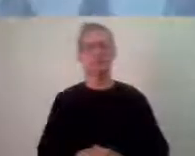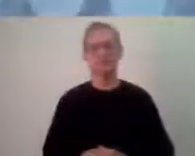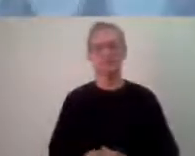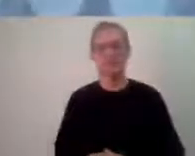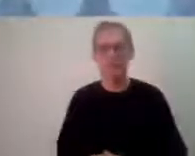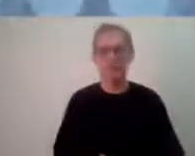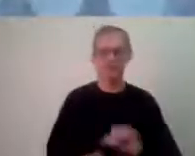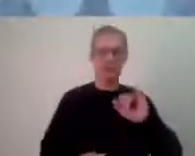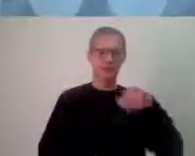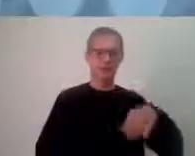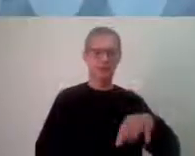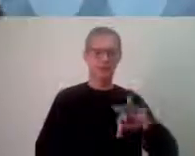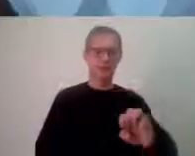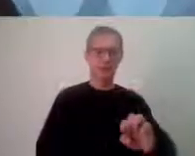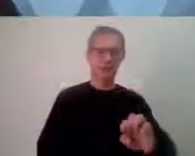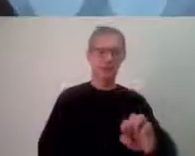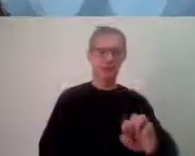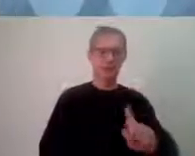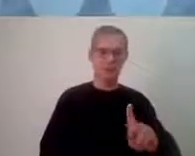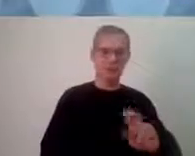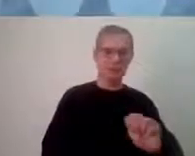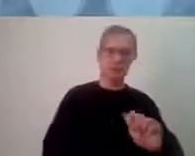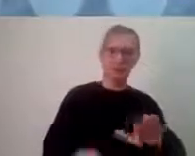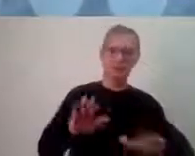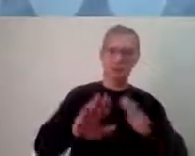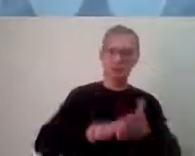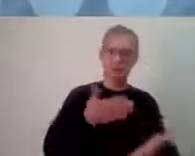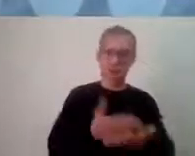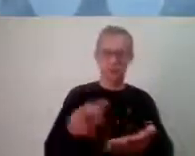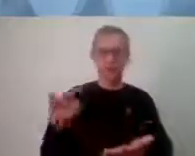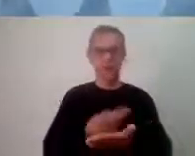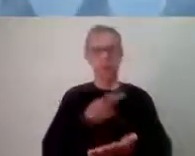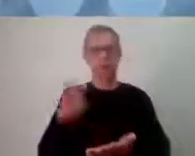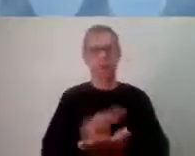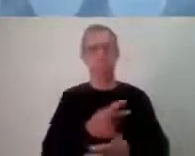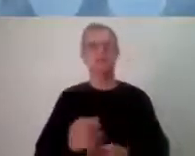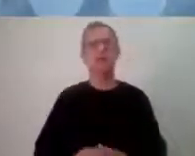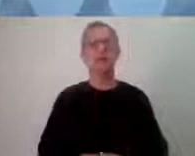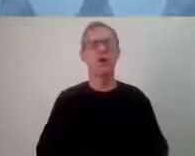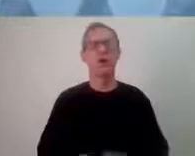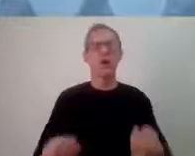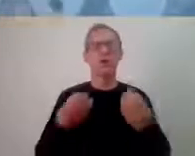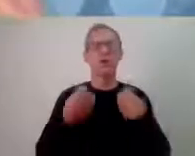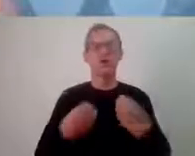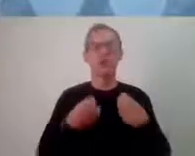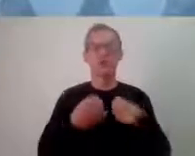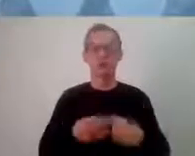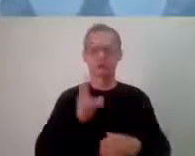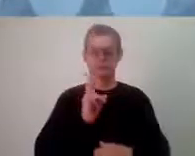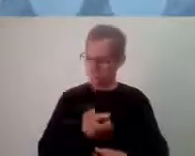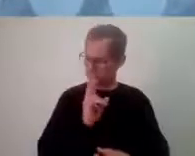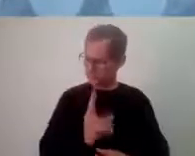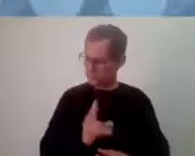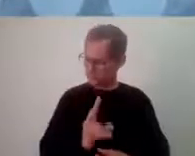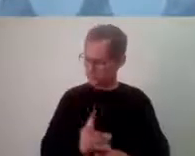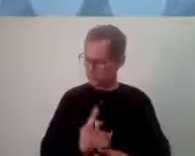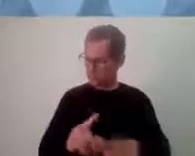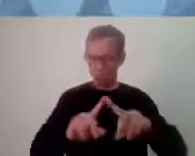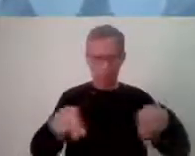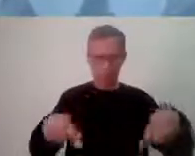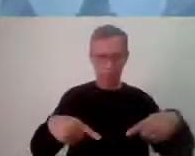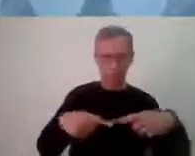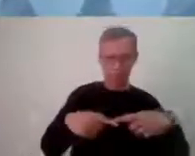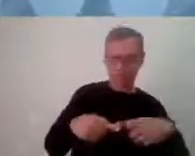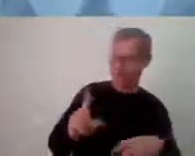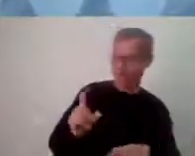As integrais, elas muitas vezes são interpretadas erroneamente como sendo sempre uma área.